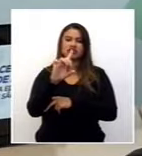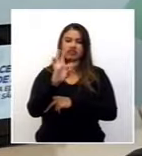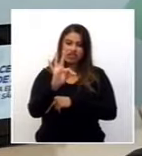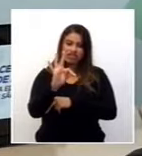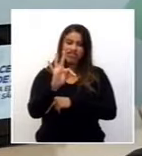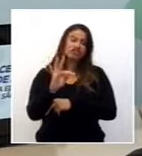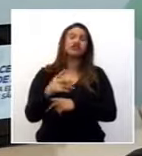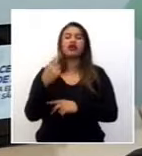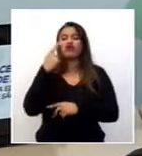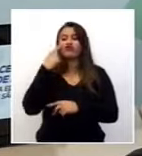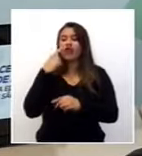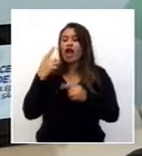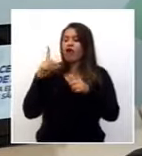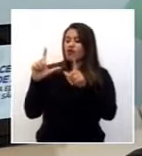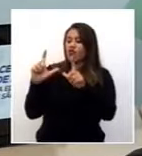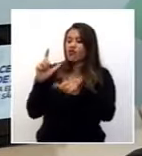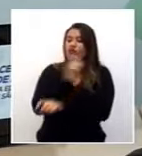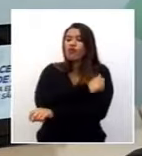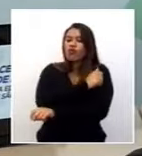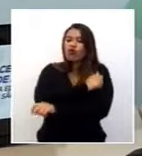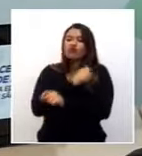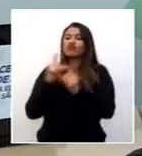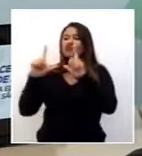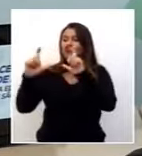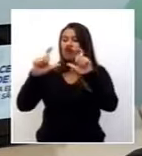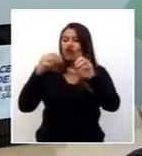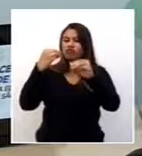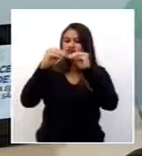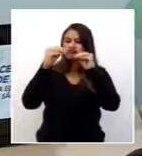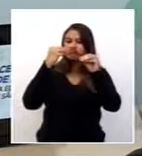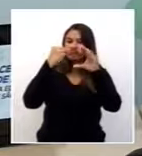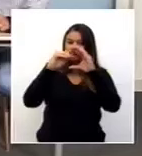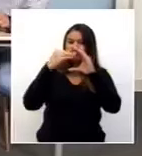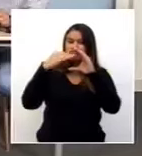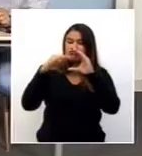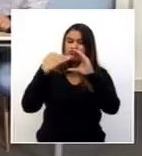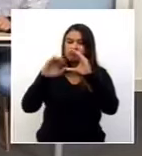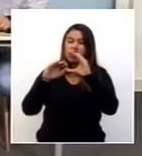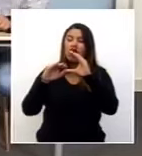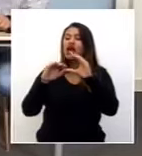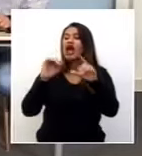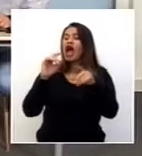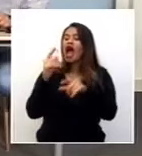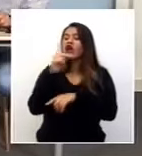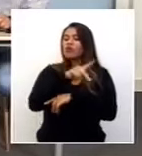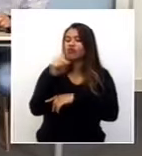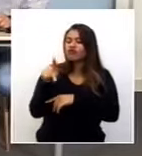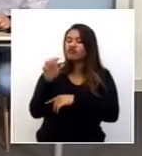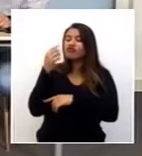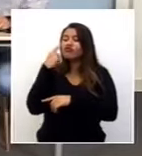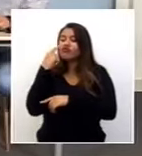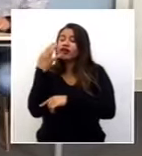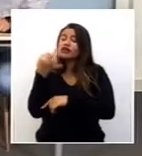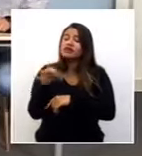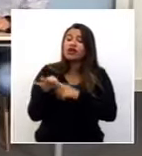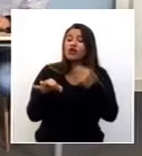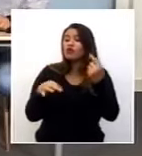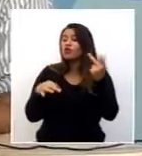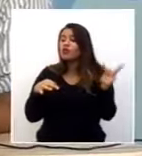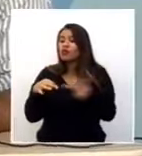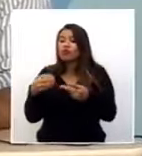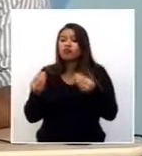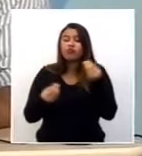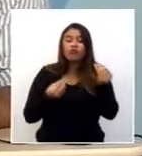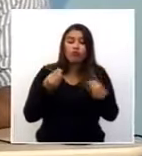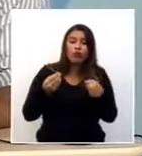no painel, o professor pode corrigir, dar as orientações, é interessante. Então, é bacana a gente pontuar a autonomia de cada